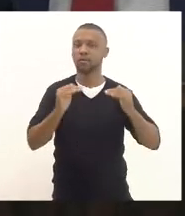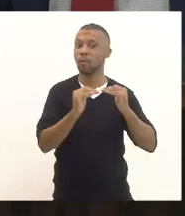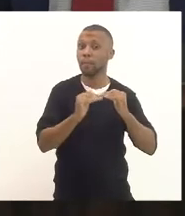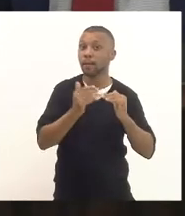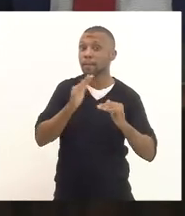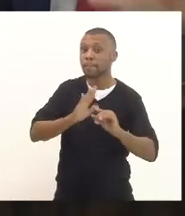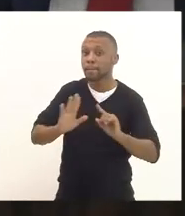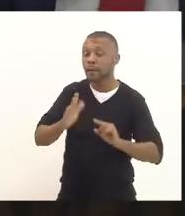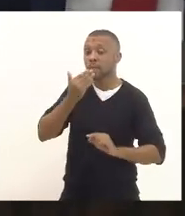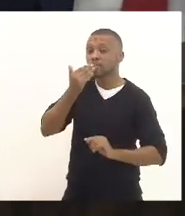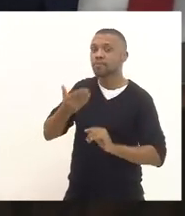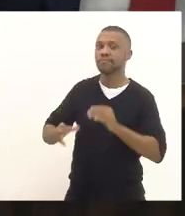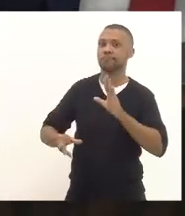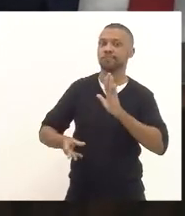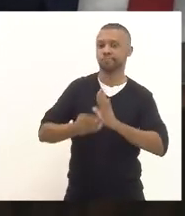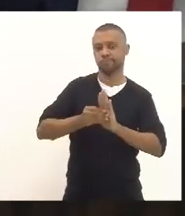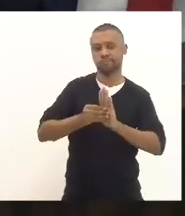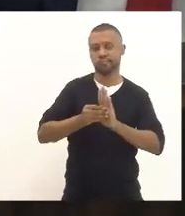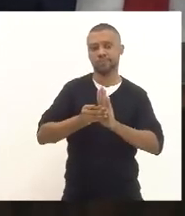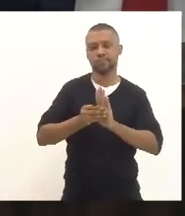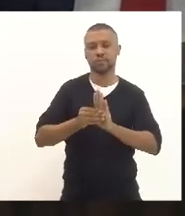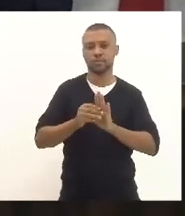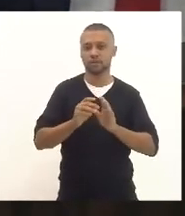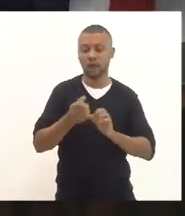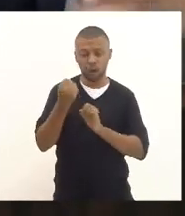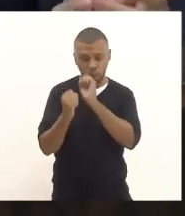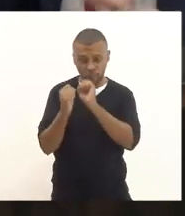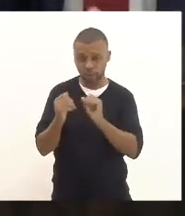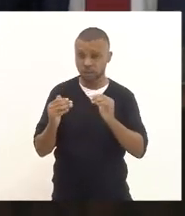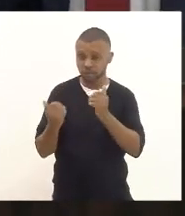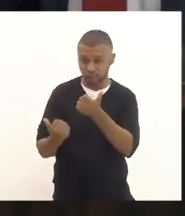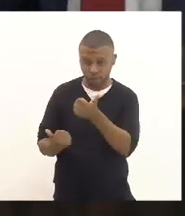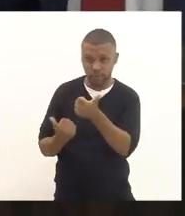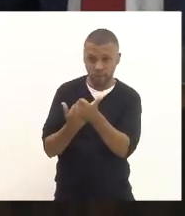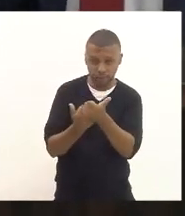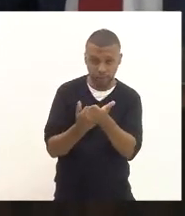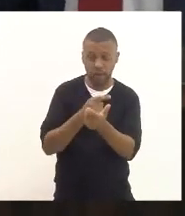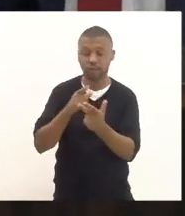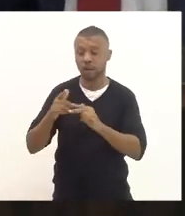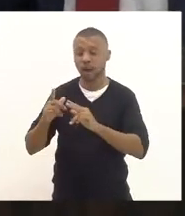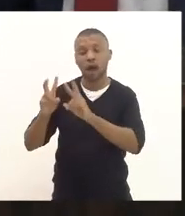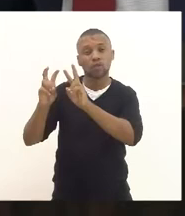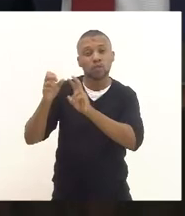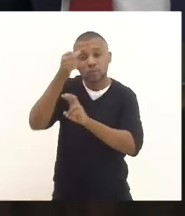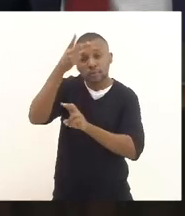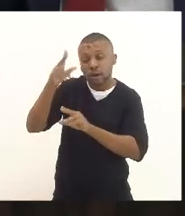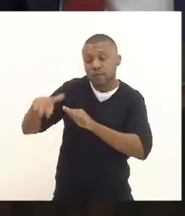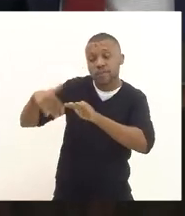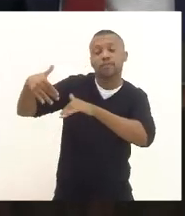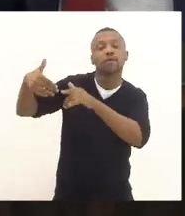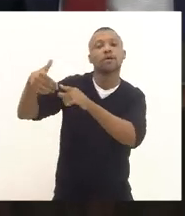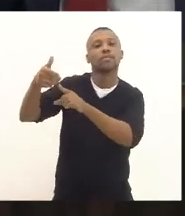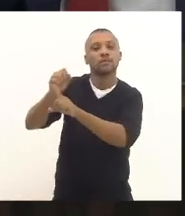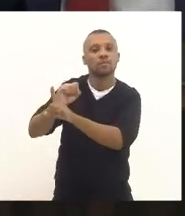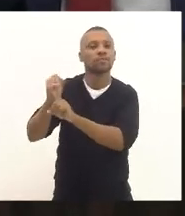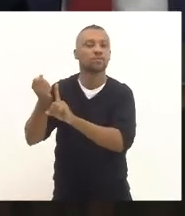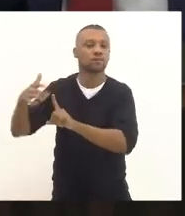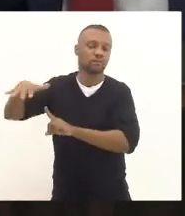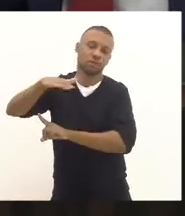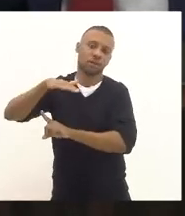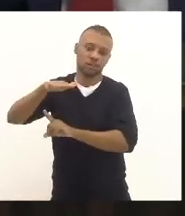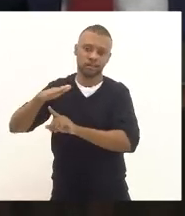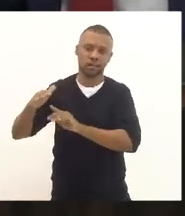emendas economia de hoje comércio favorável de assuntos municipais movimento Regional alvará conhecimentos da ccj de